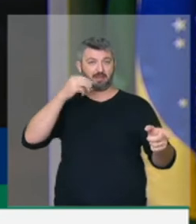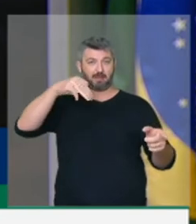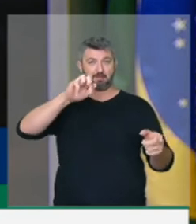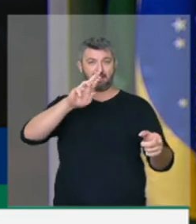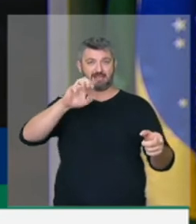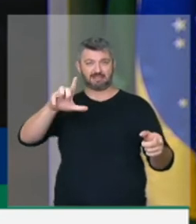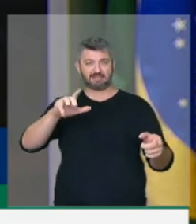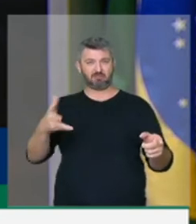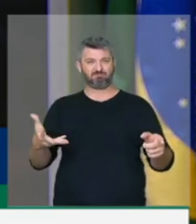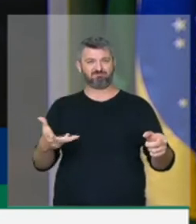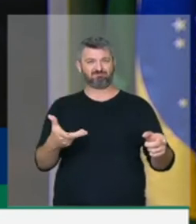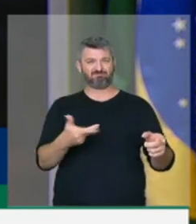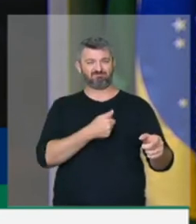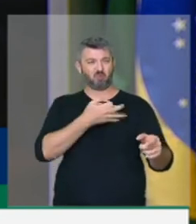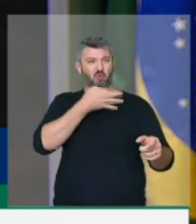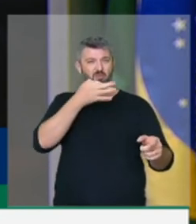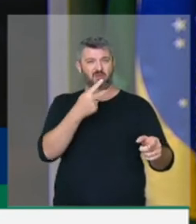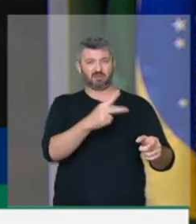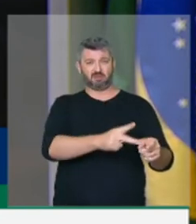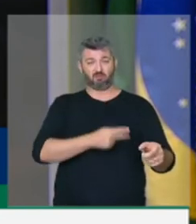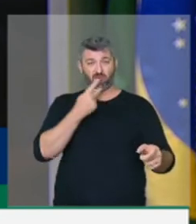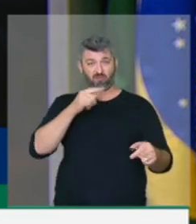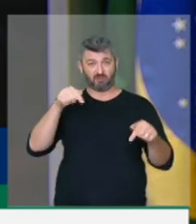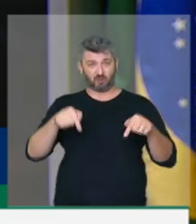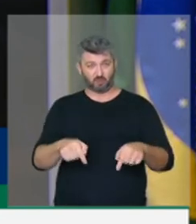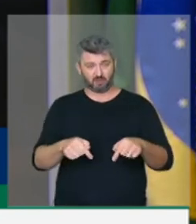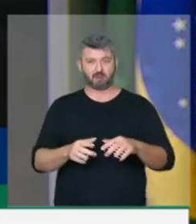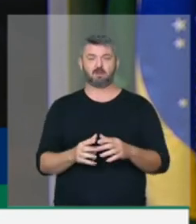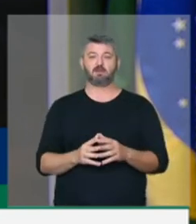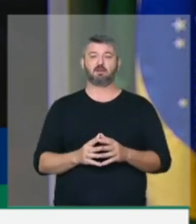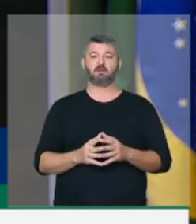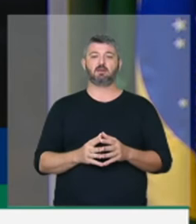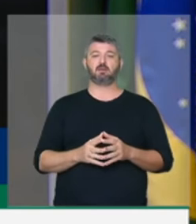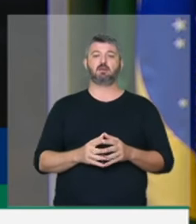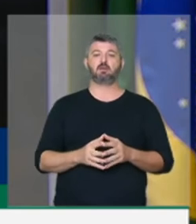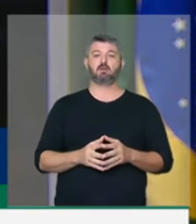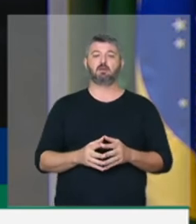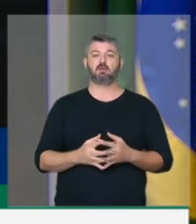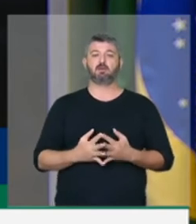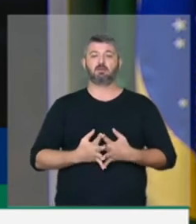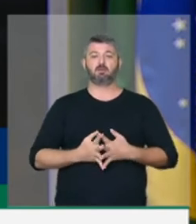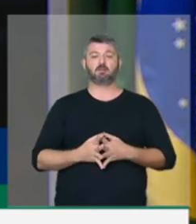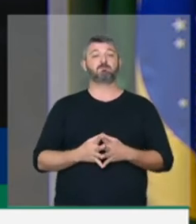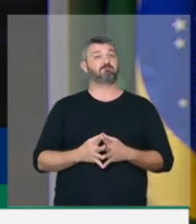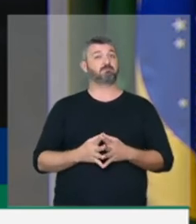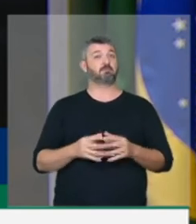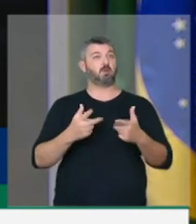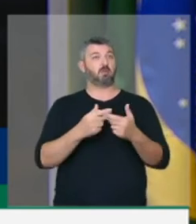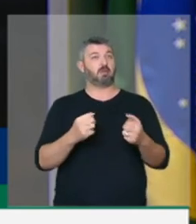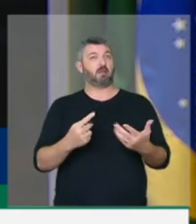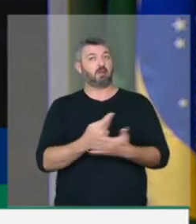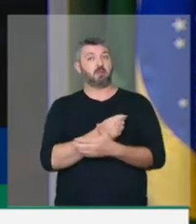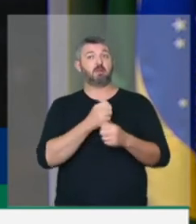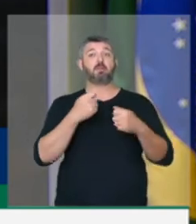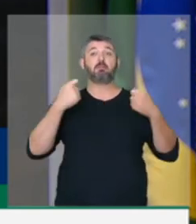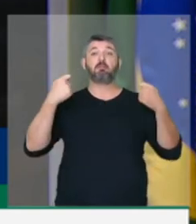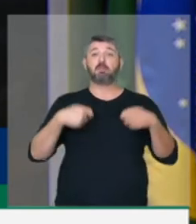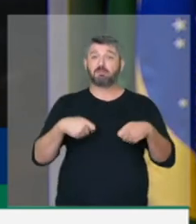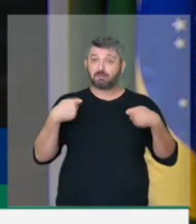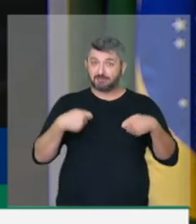sua brilhante manifestação aqui, trouxe para o plenário, é um precedente que merece